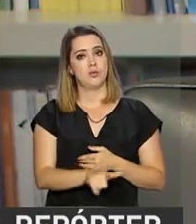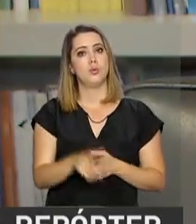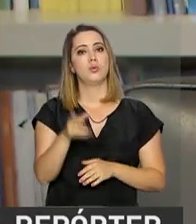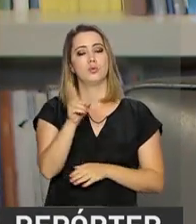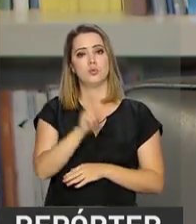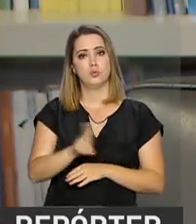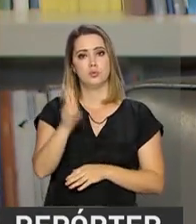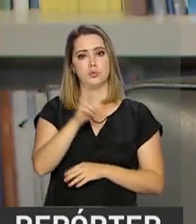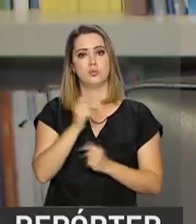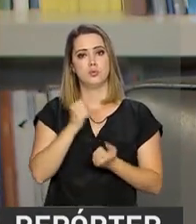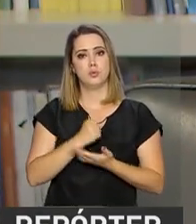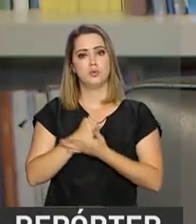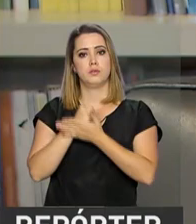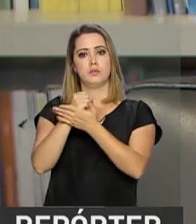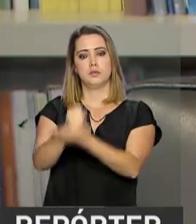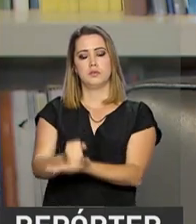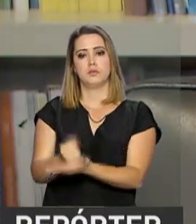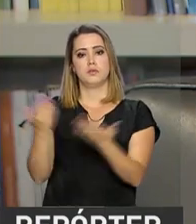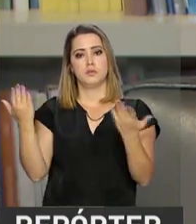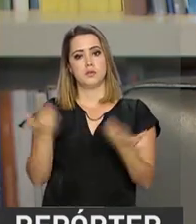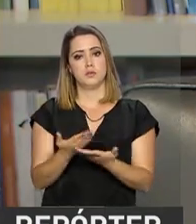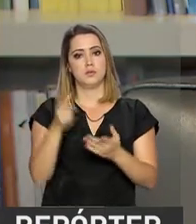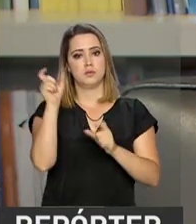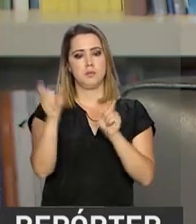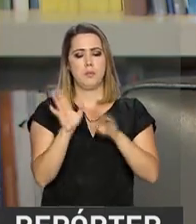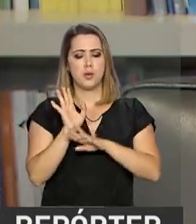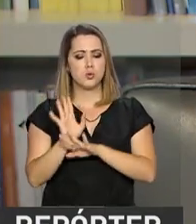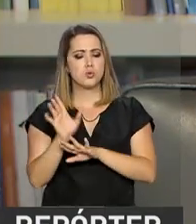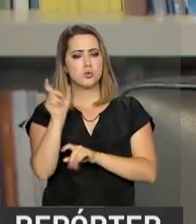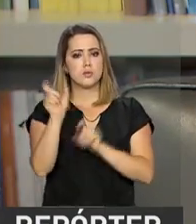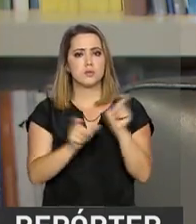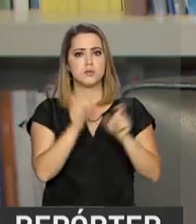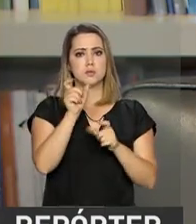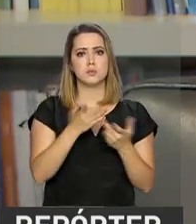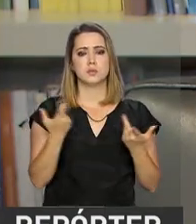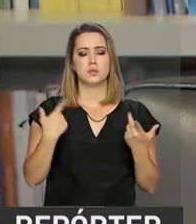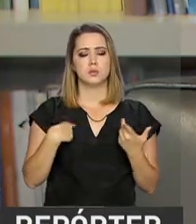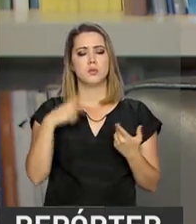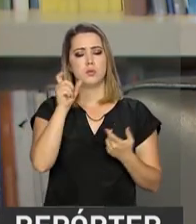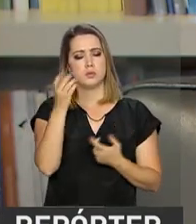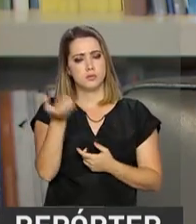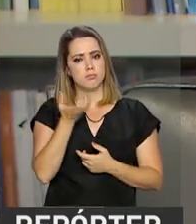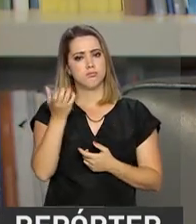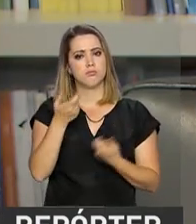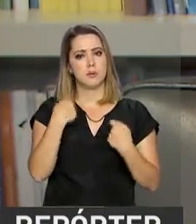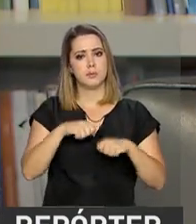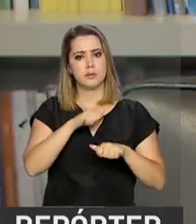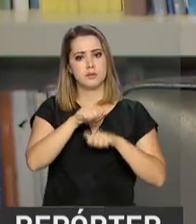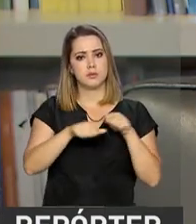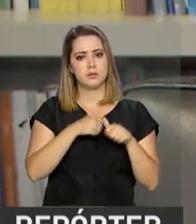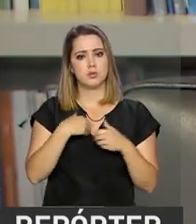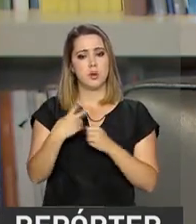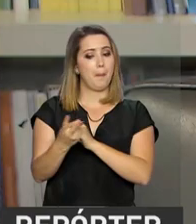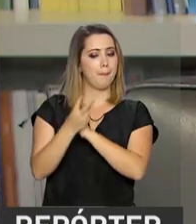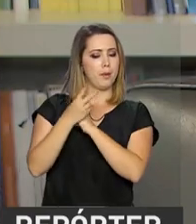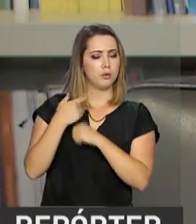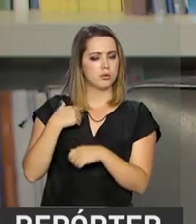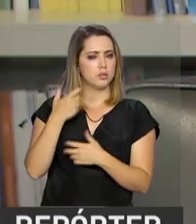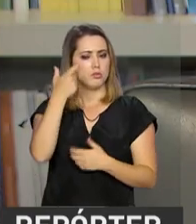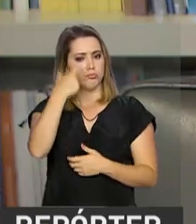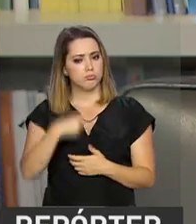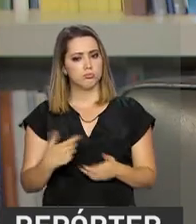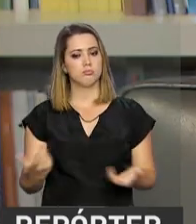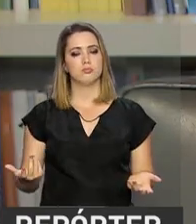que está sendo posta no mercado de consumo para auxiliar para ajudar o consumidor a se proteger